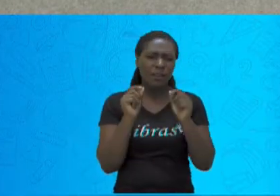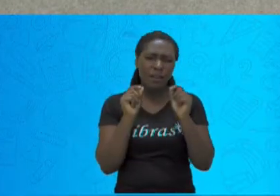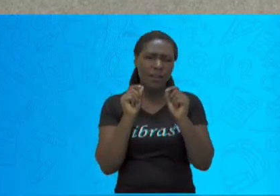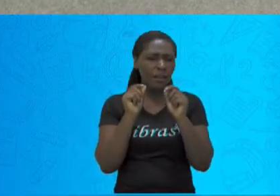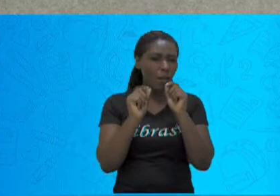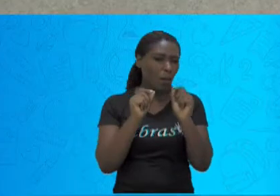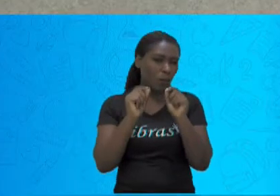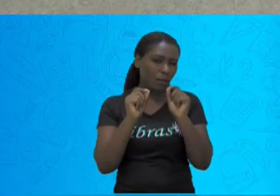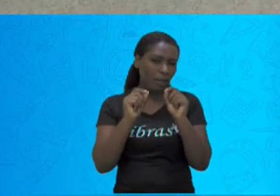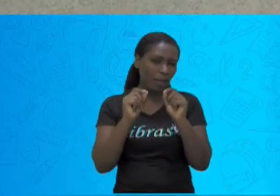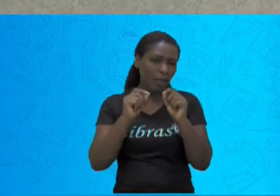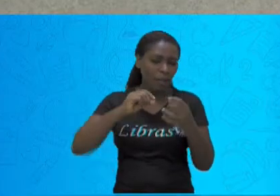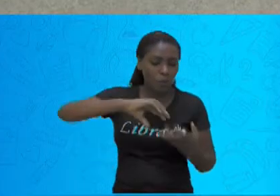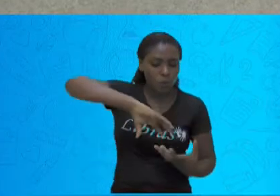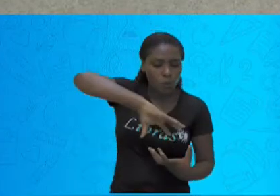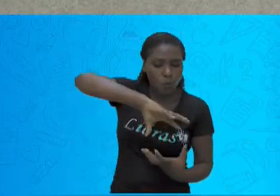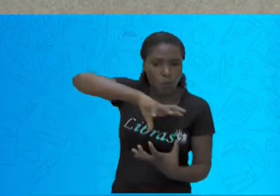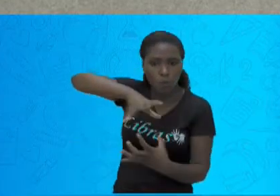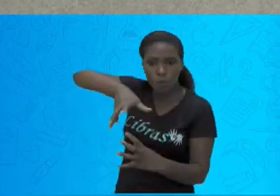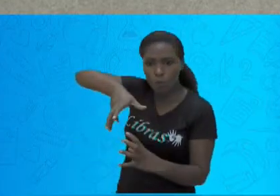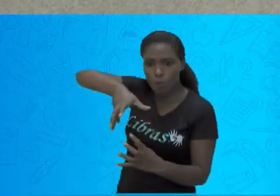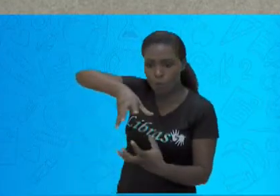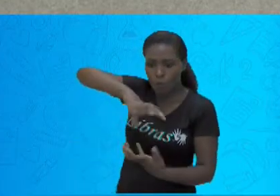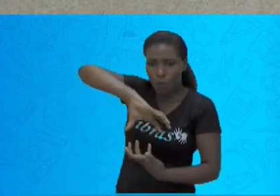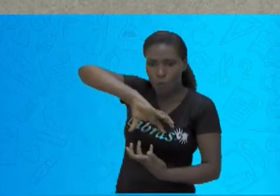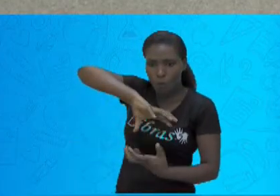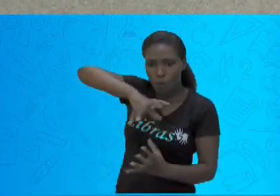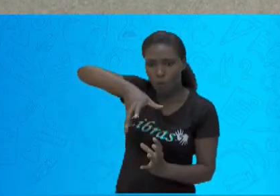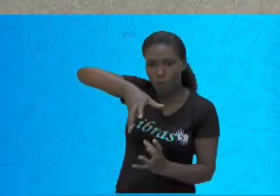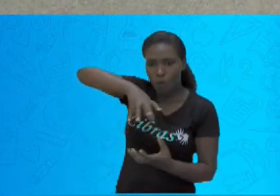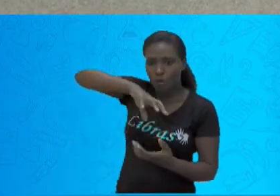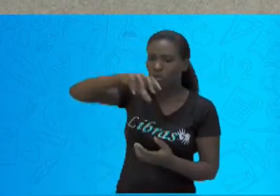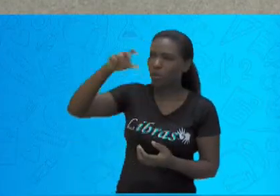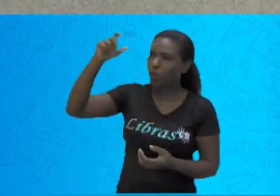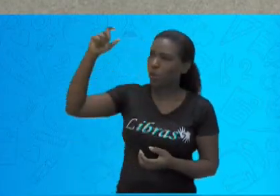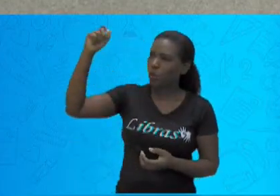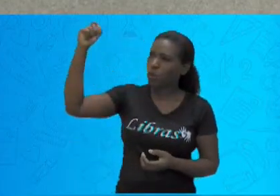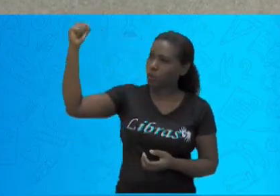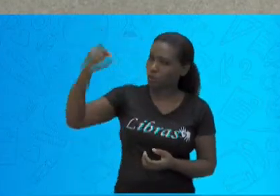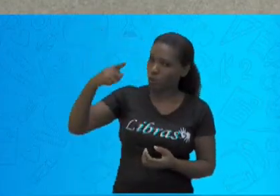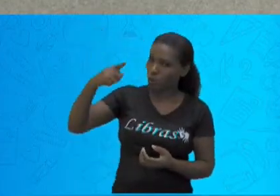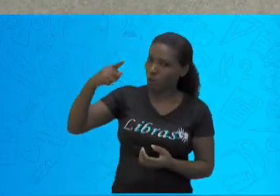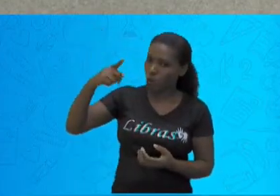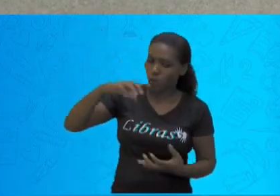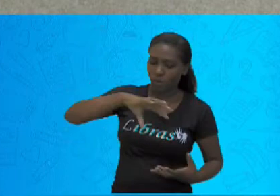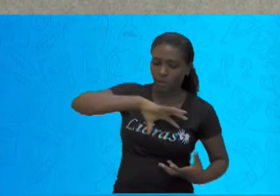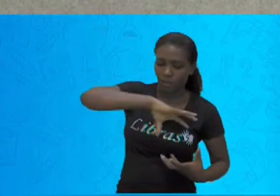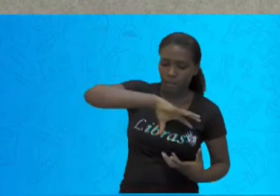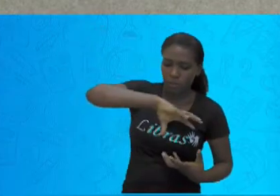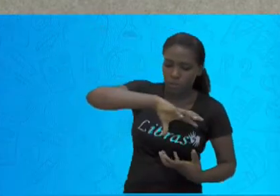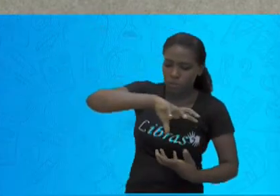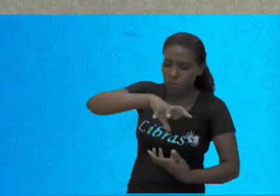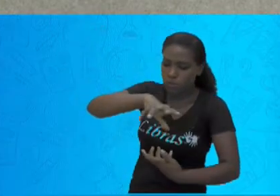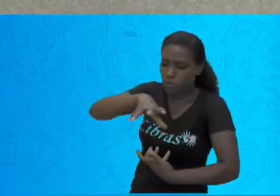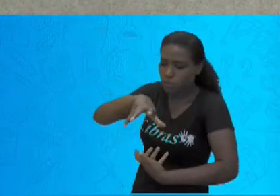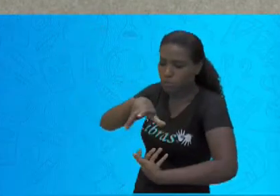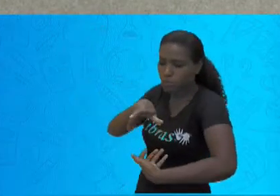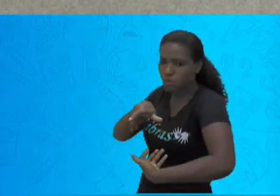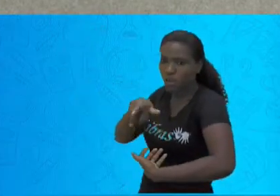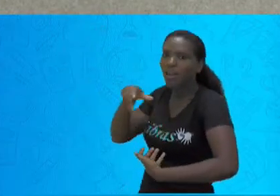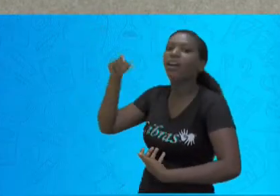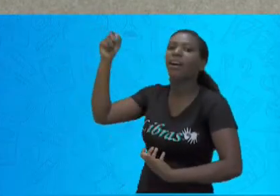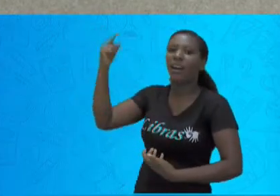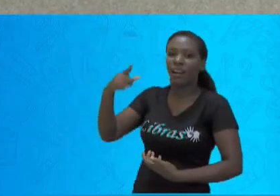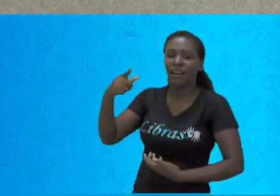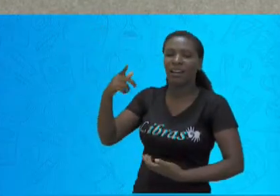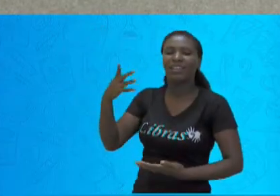Terra em torno do Sol. Então, eles já tinham um estudo astronômico bem avançado. Eles já sabiam que a Terra